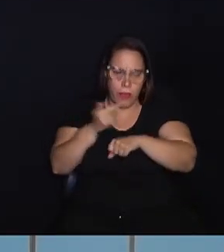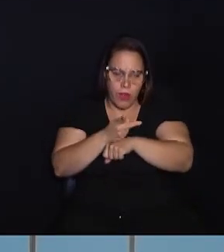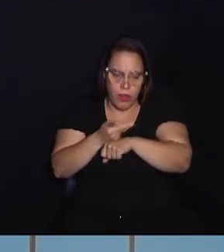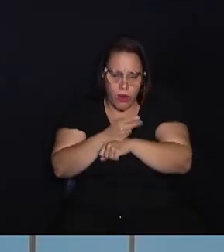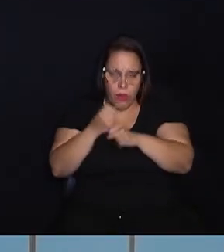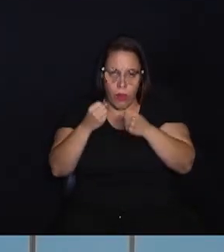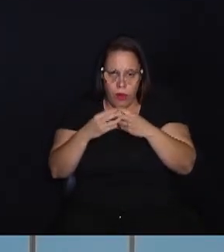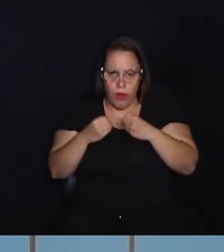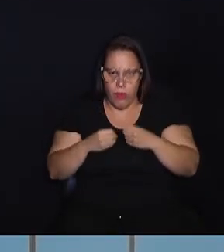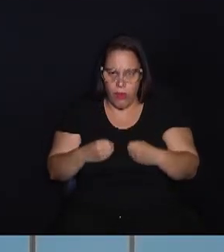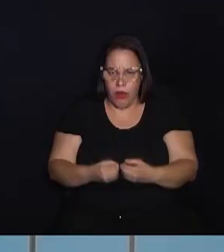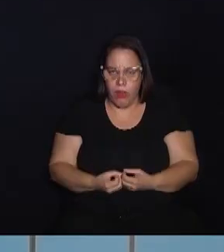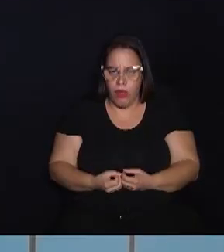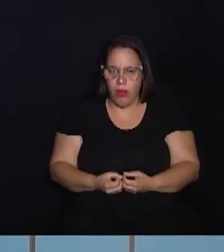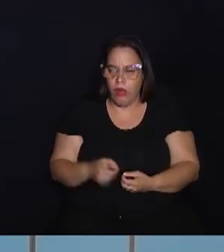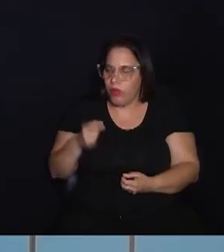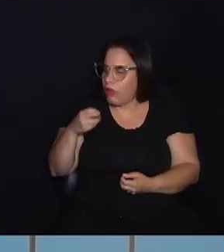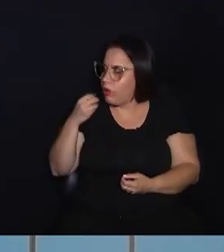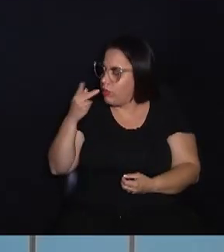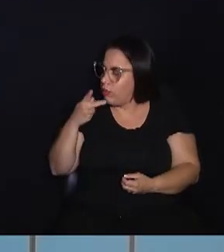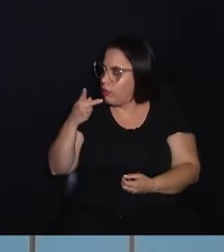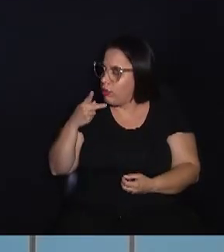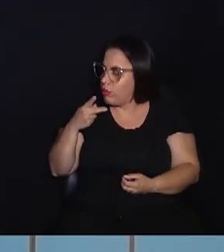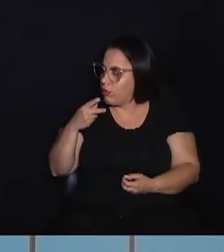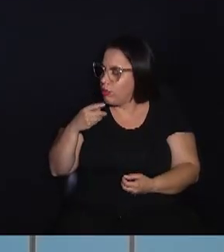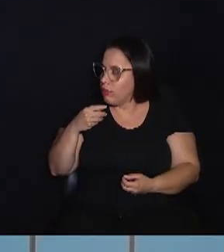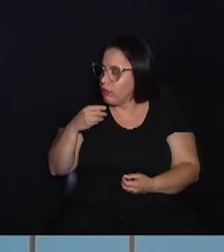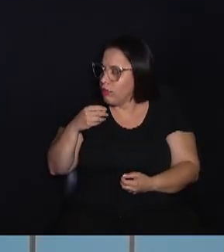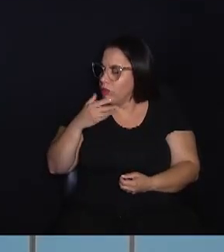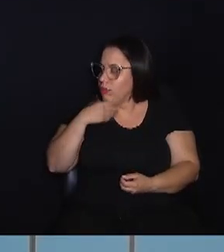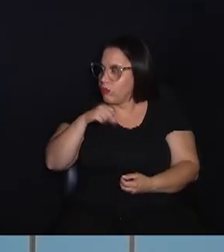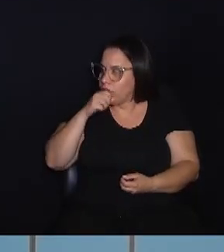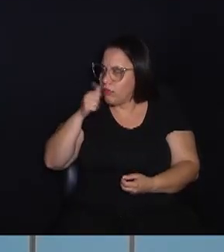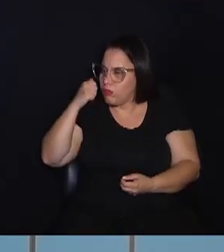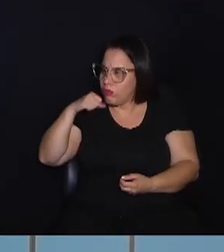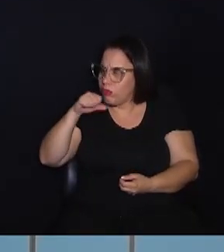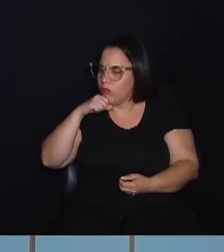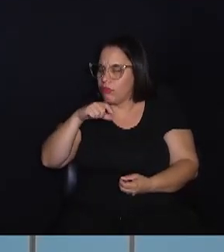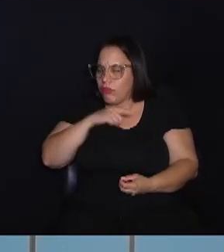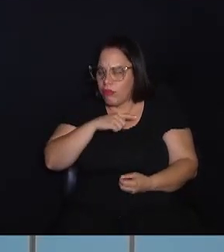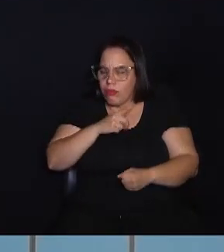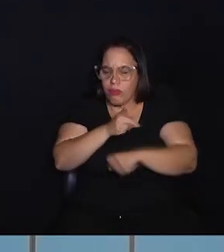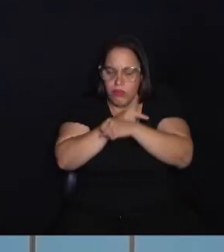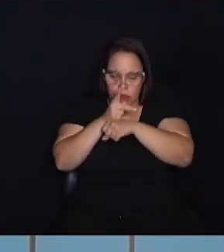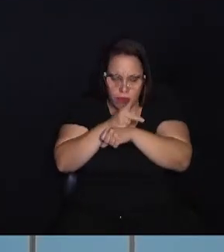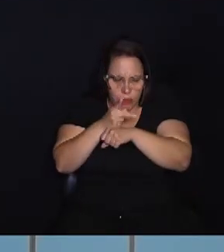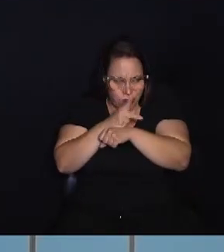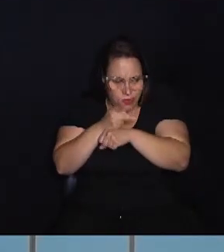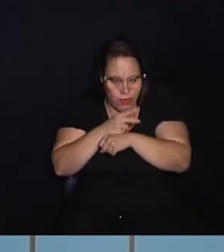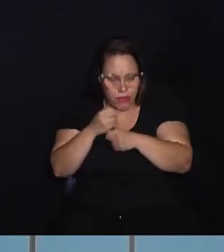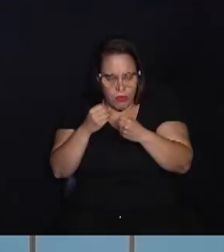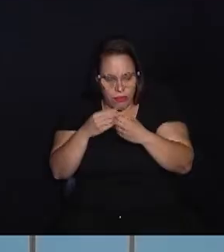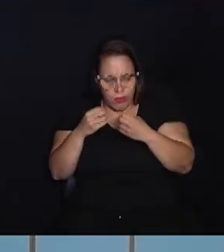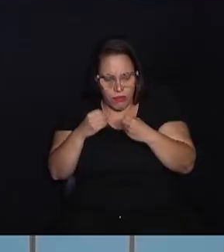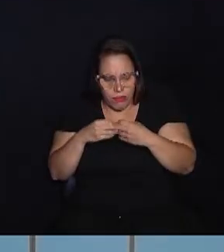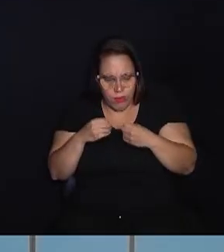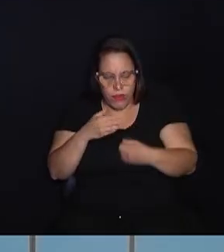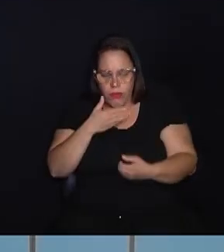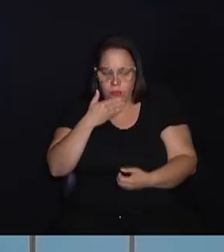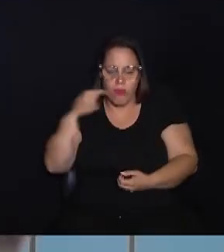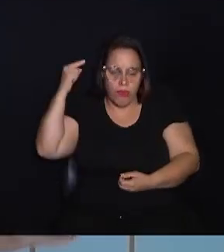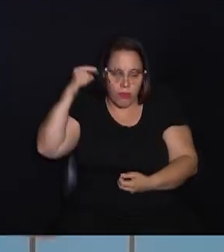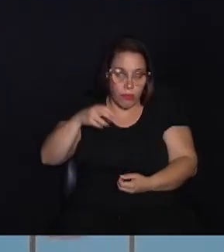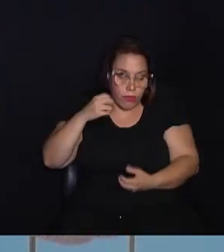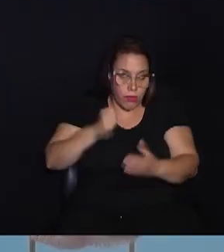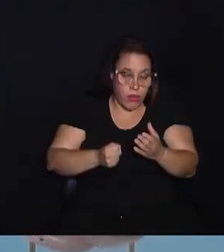informação, né? Como ele falou, escola para os pais têm que buscar informação assim. O que é melhor para criar meus